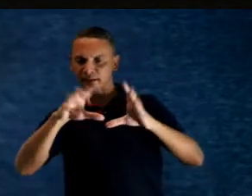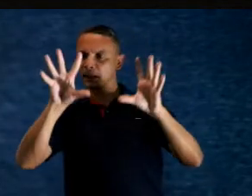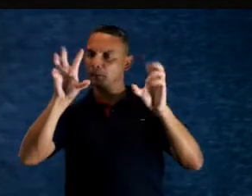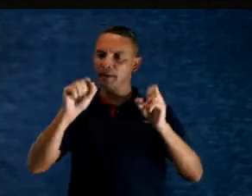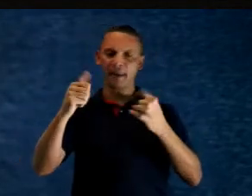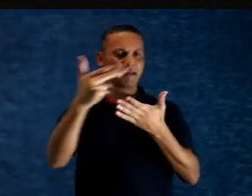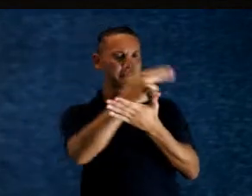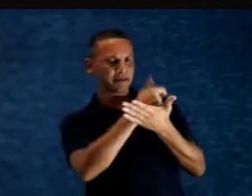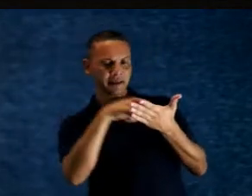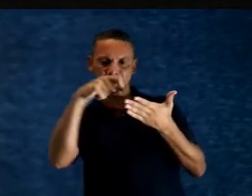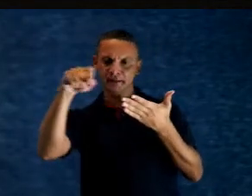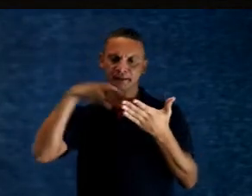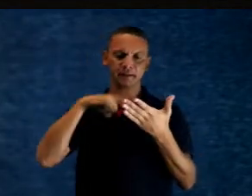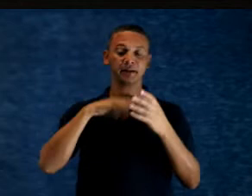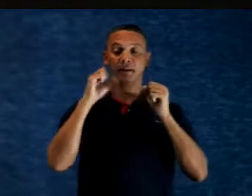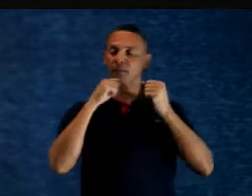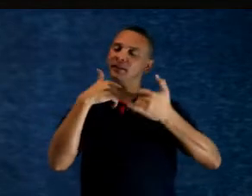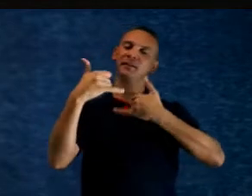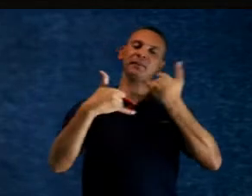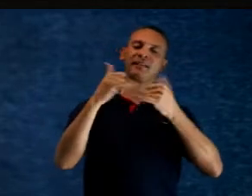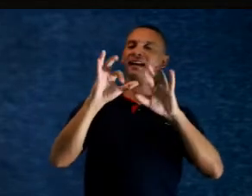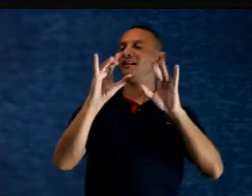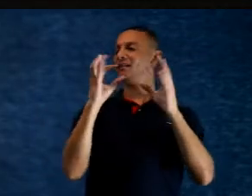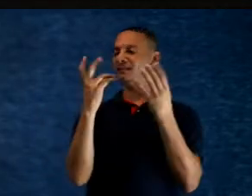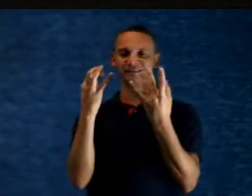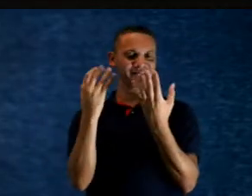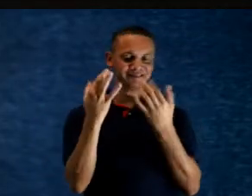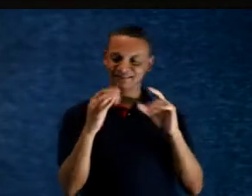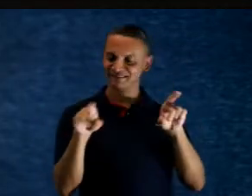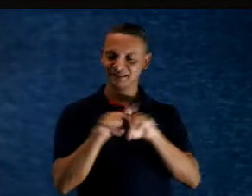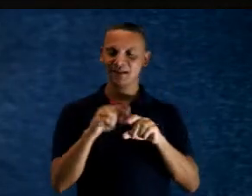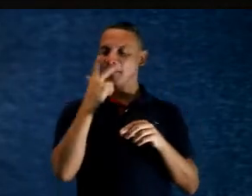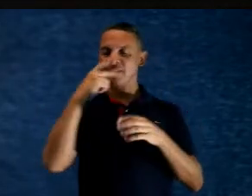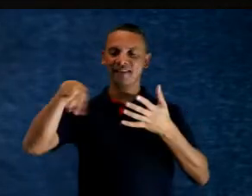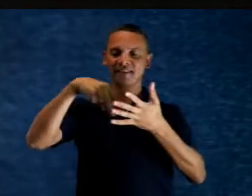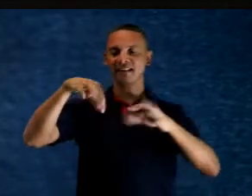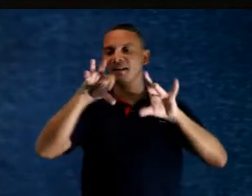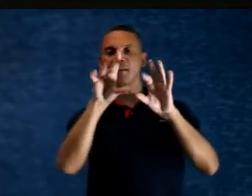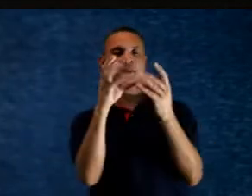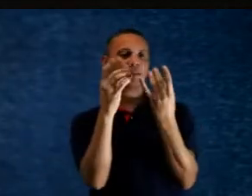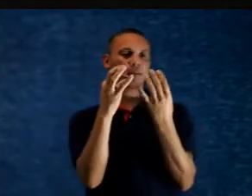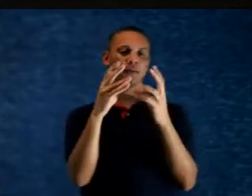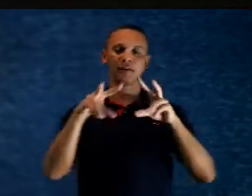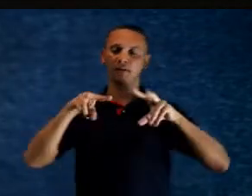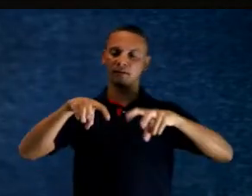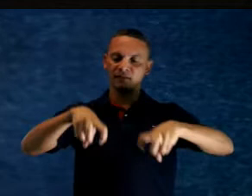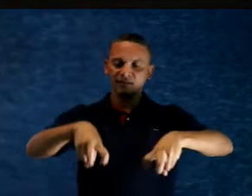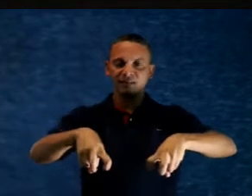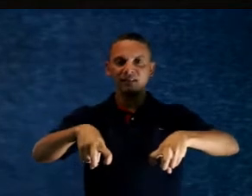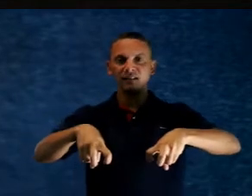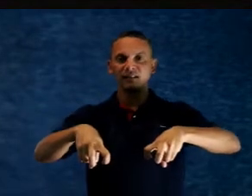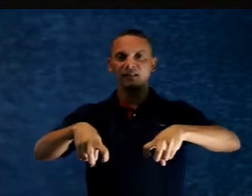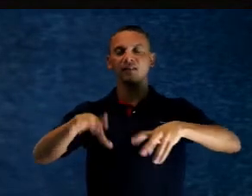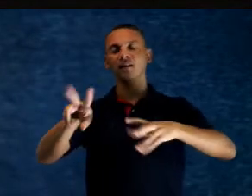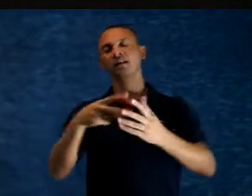que não tem forças para viver independente. Deve ser louco pelo mindinho. Depois, Célia picava folhas de